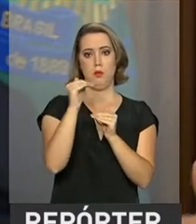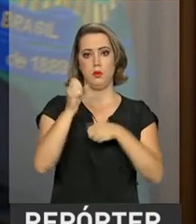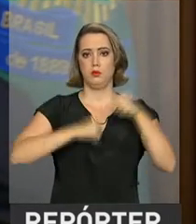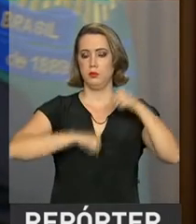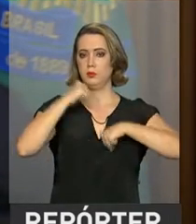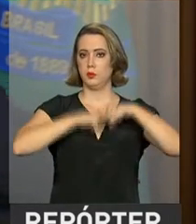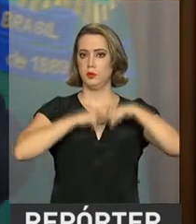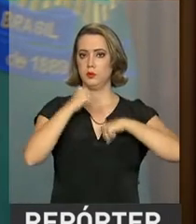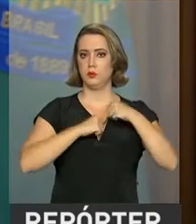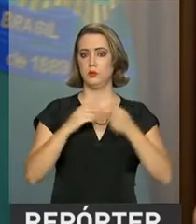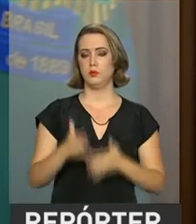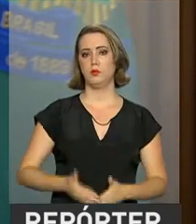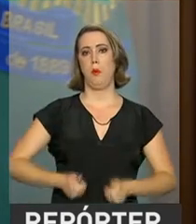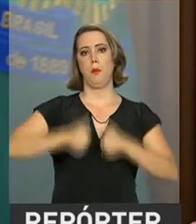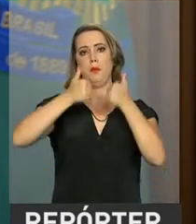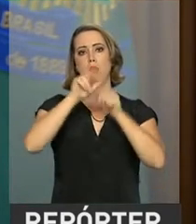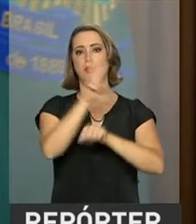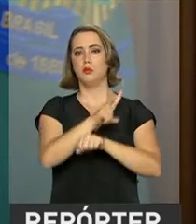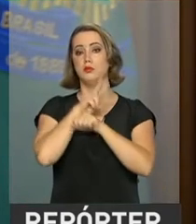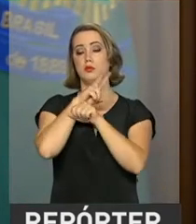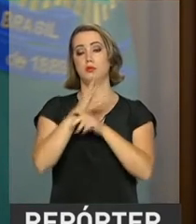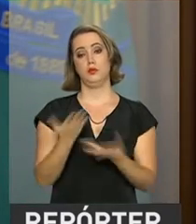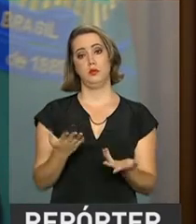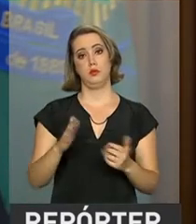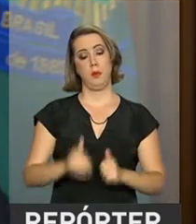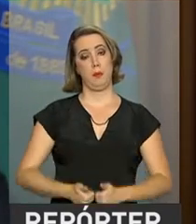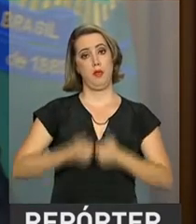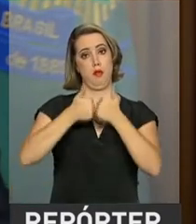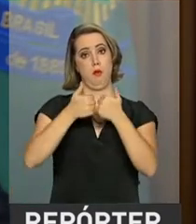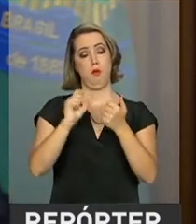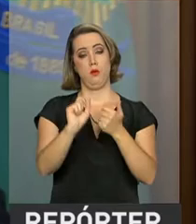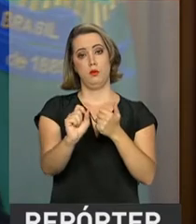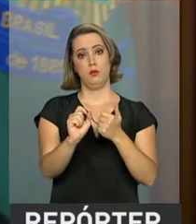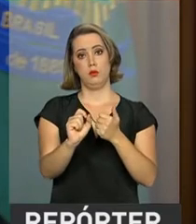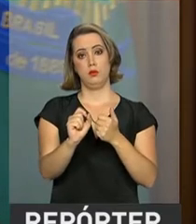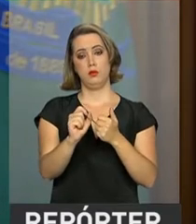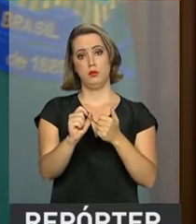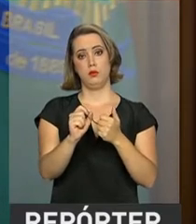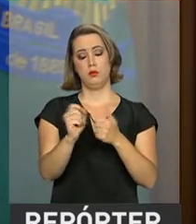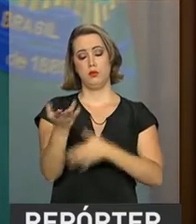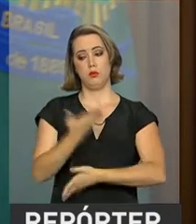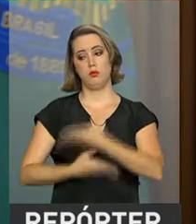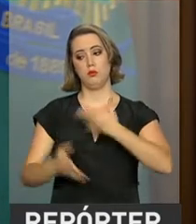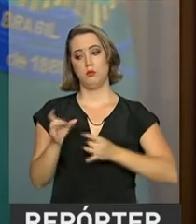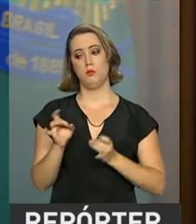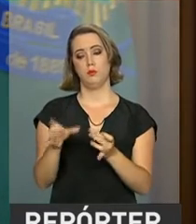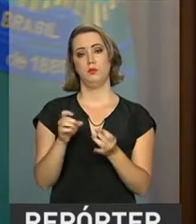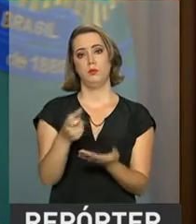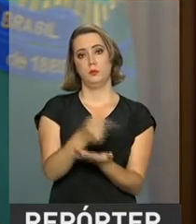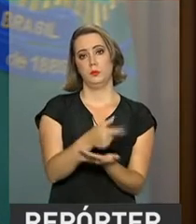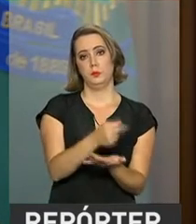de melhora do crédito à melhora do ambiente de negócios